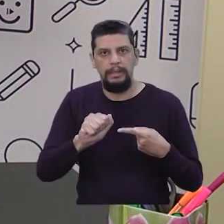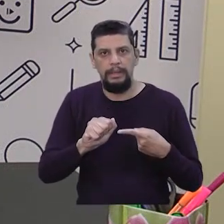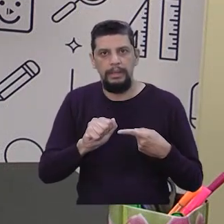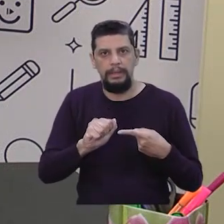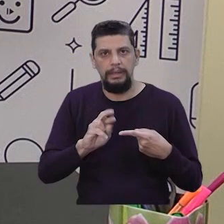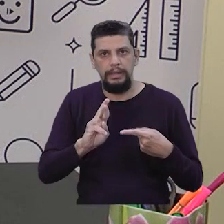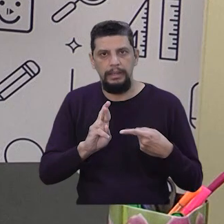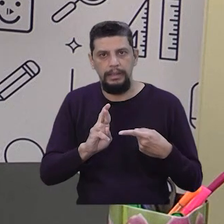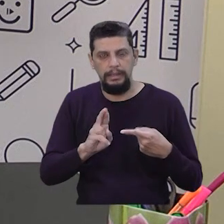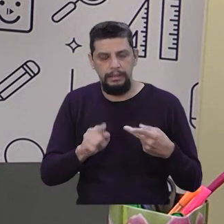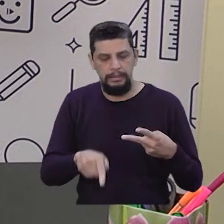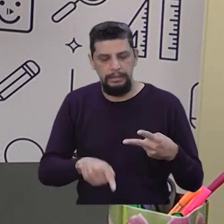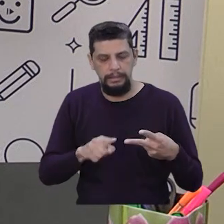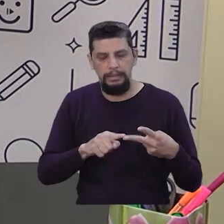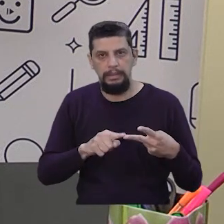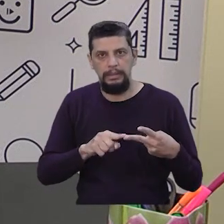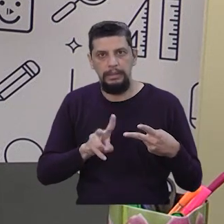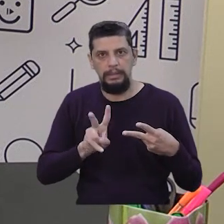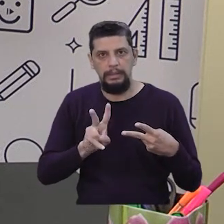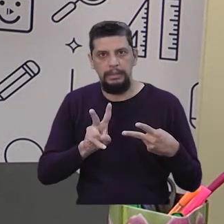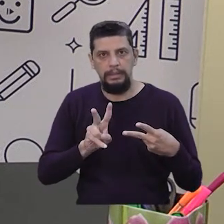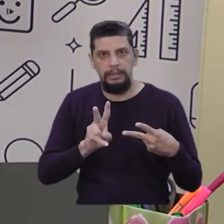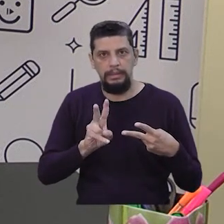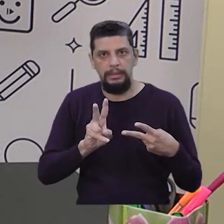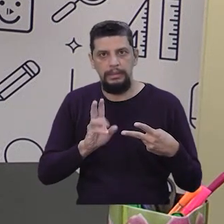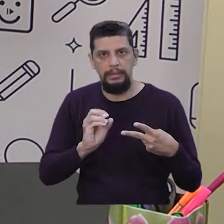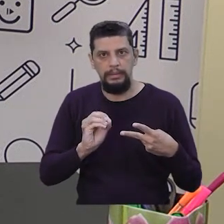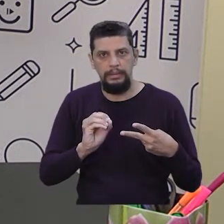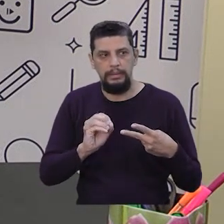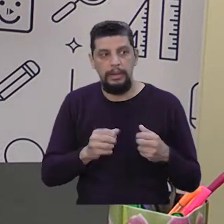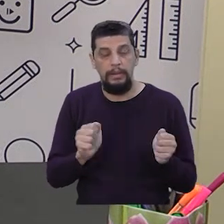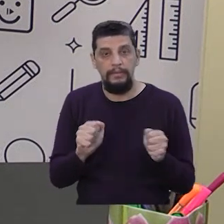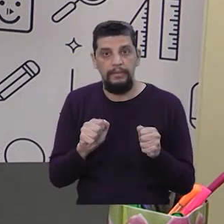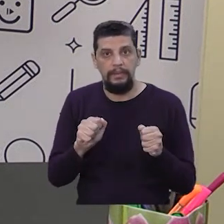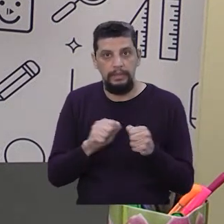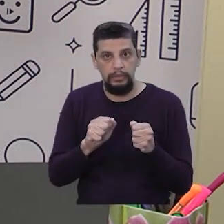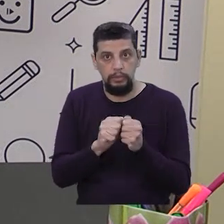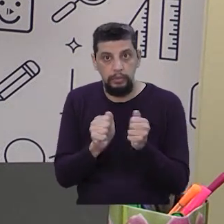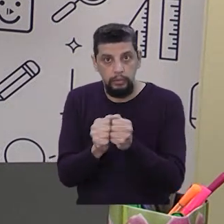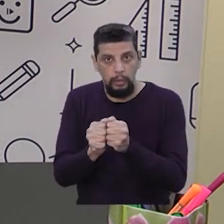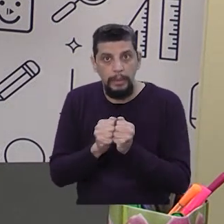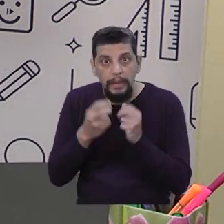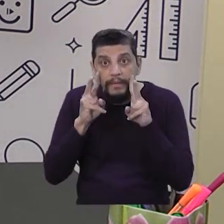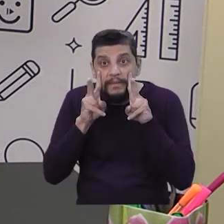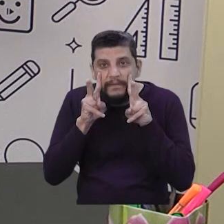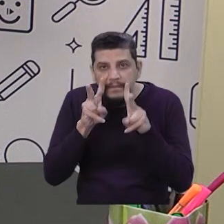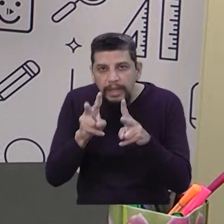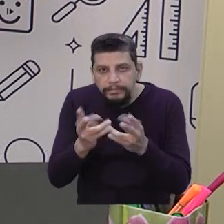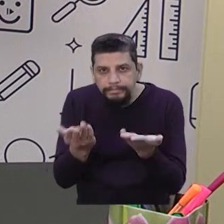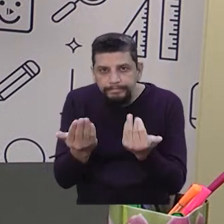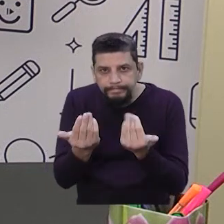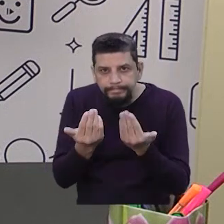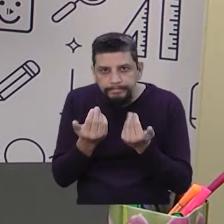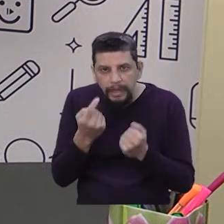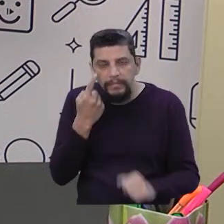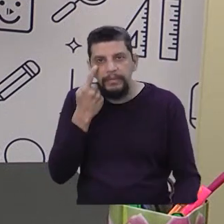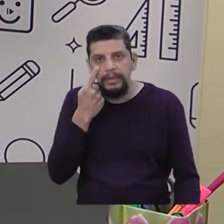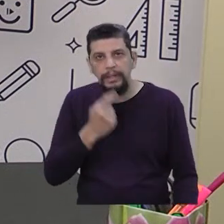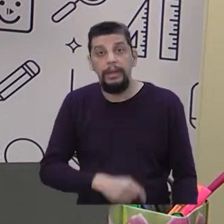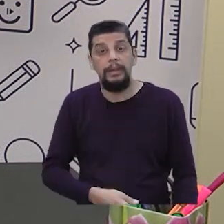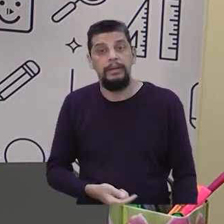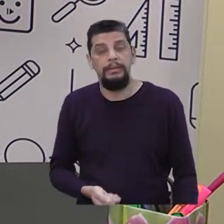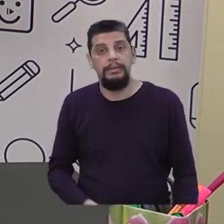Ar-vo-re. Quantas vezes a professora abriu? Falem junto comigo agora. Olha, e eu vou ouvir se vocês estão falando mesmo,